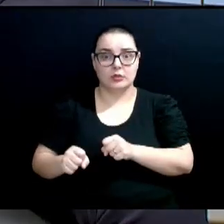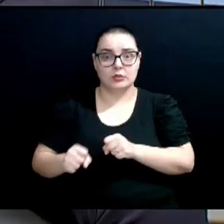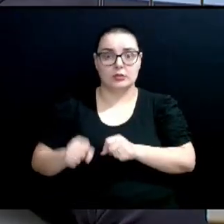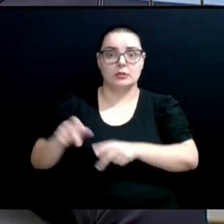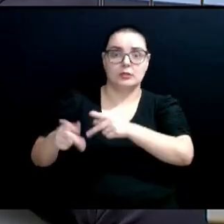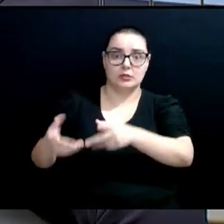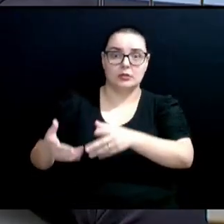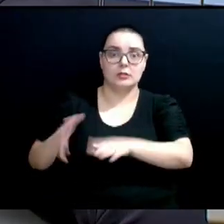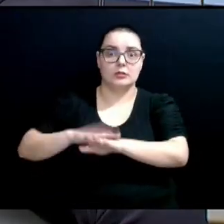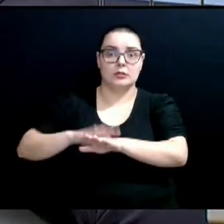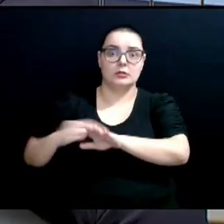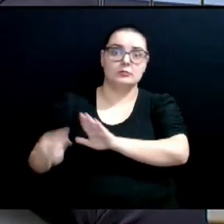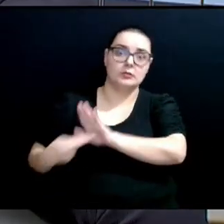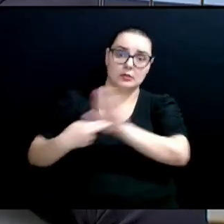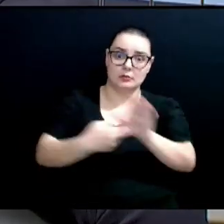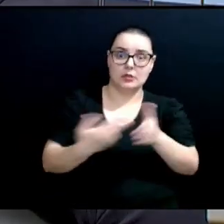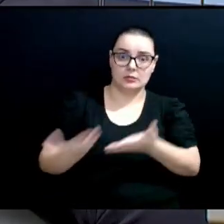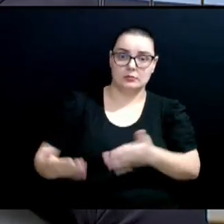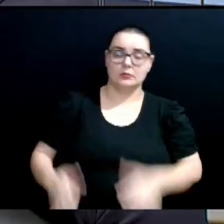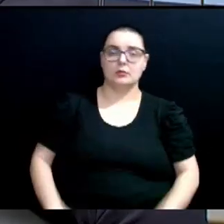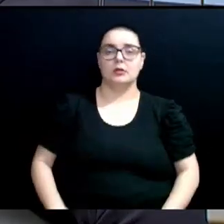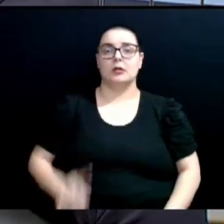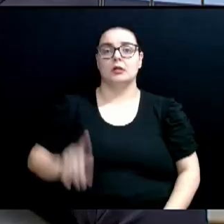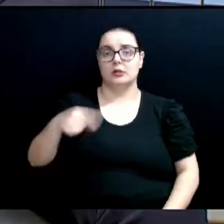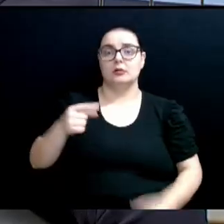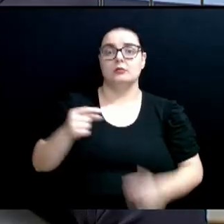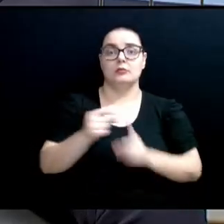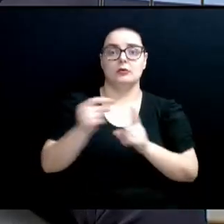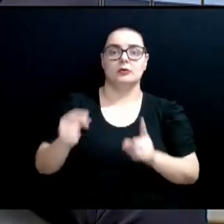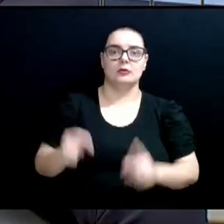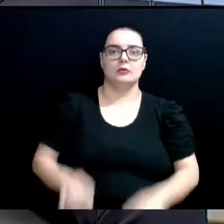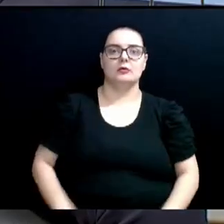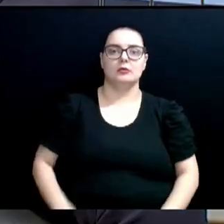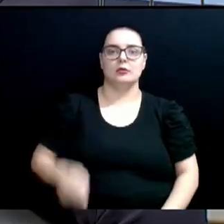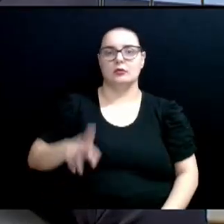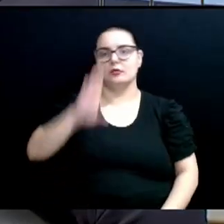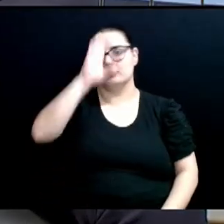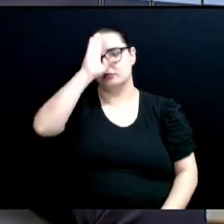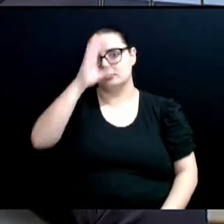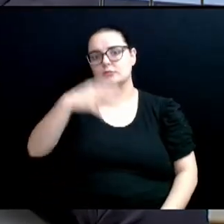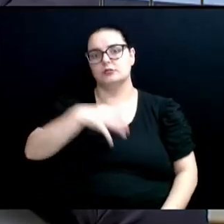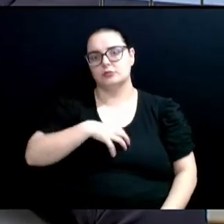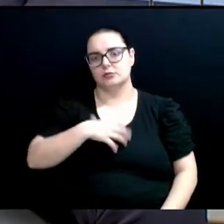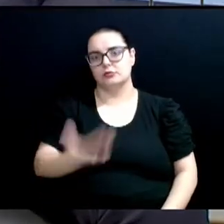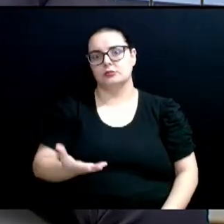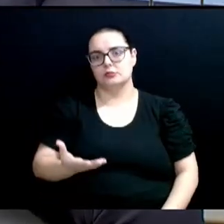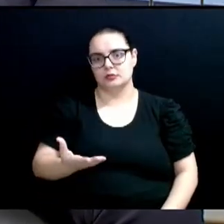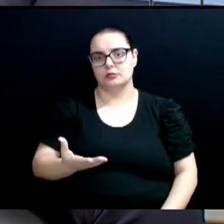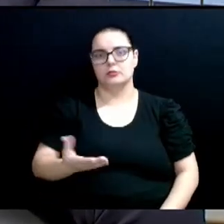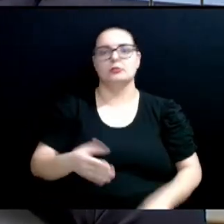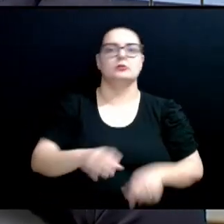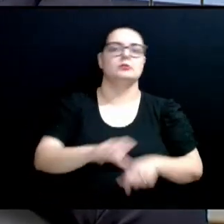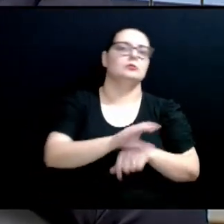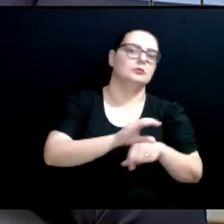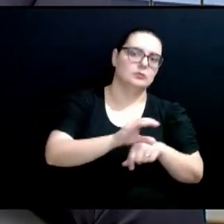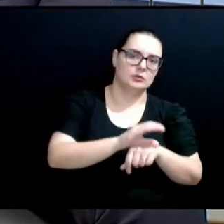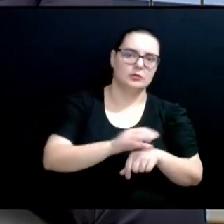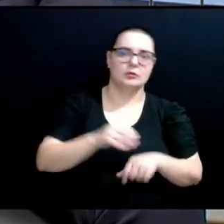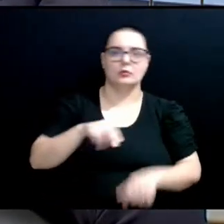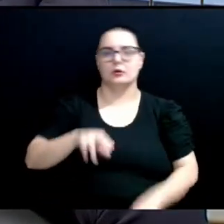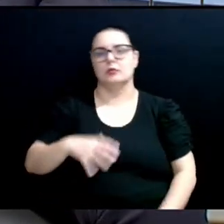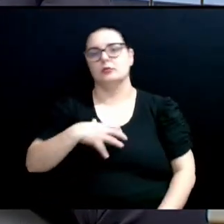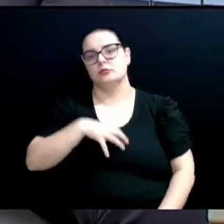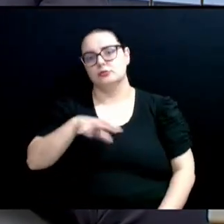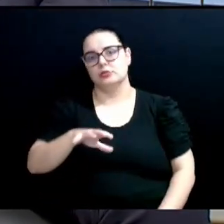né? Logo depois dessa frase tem ou diretamente na forma da Constituição ou da forma da lei, né? Então,